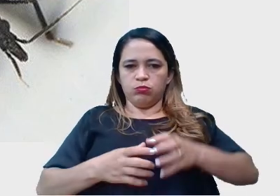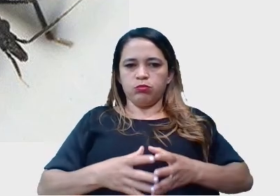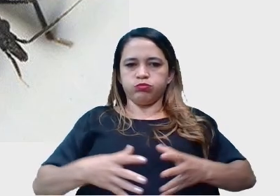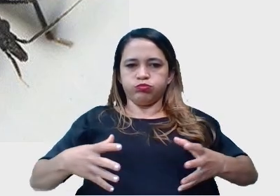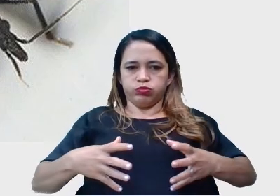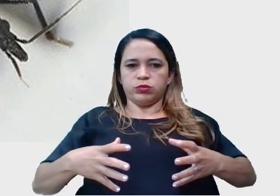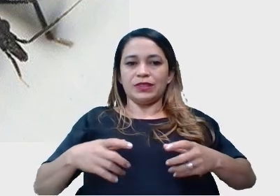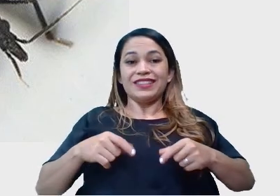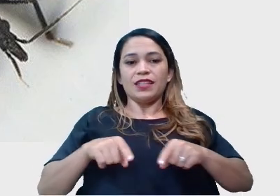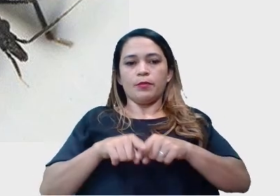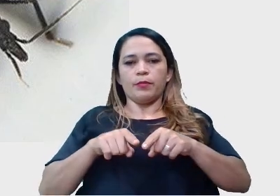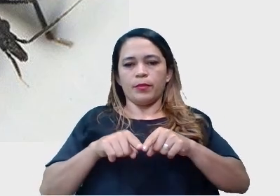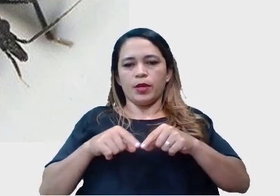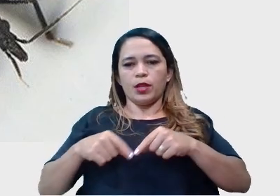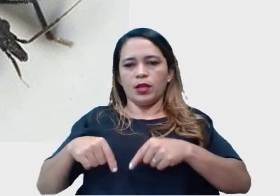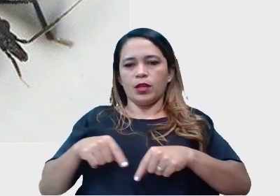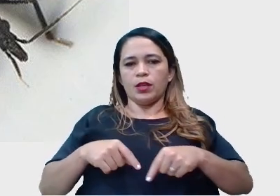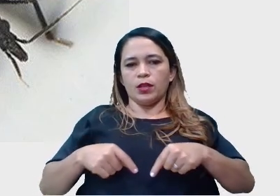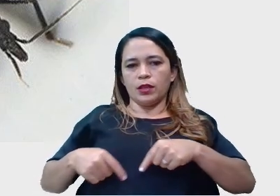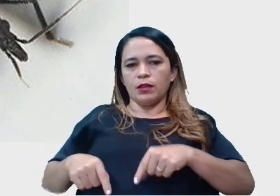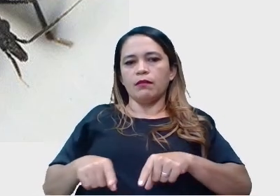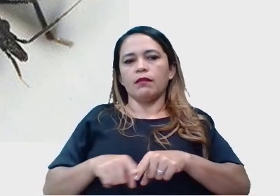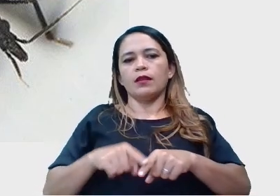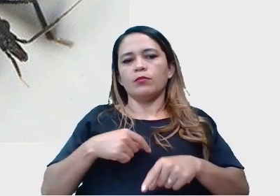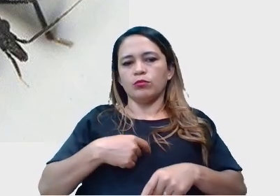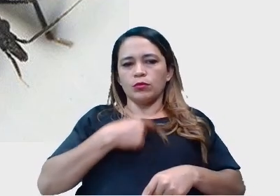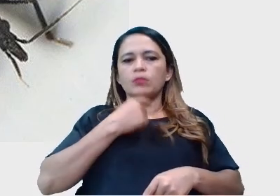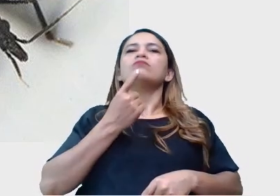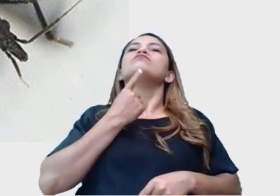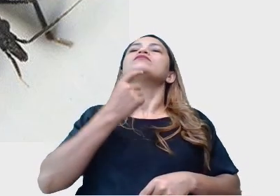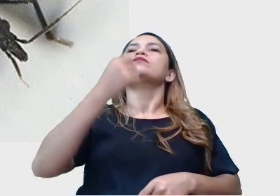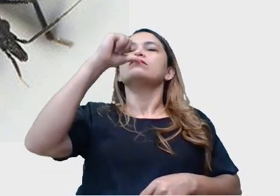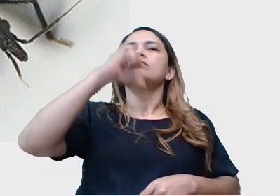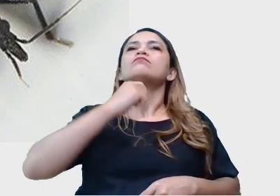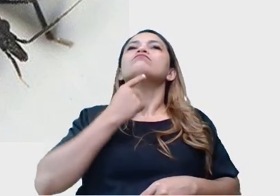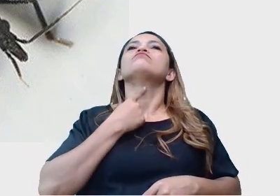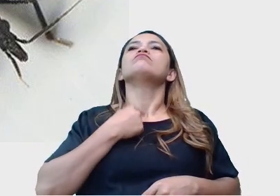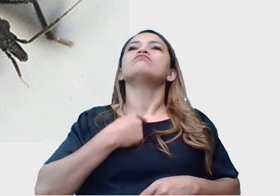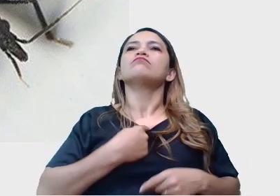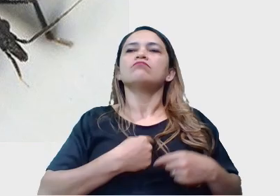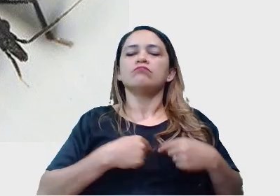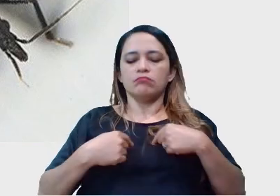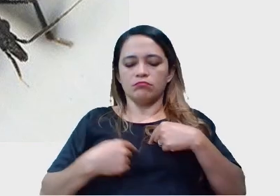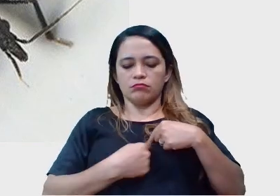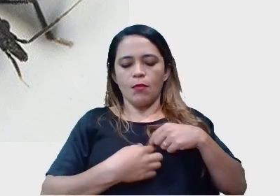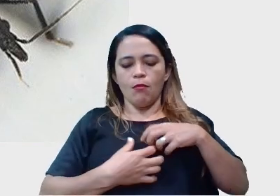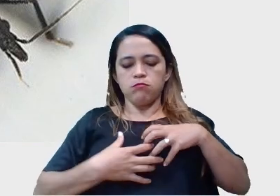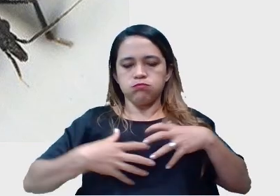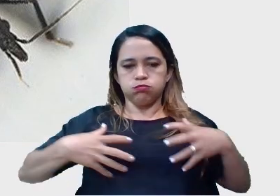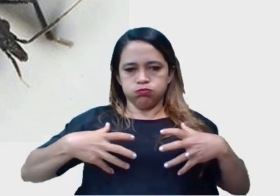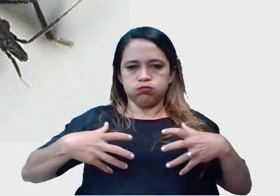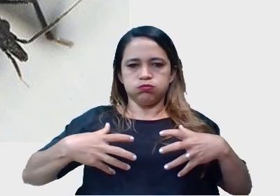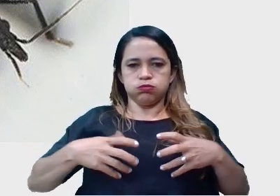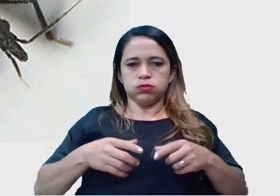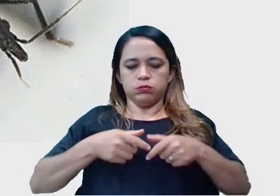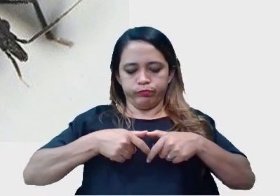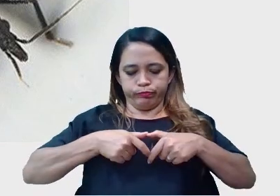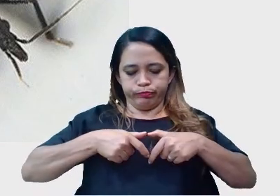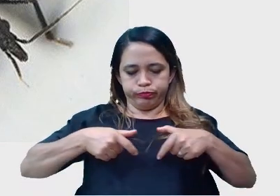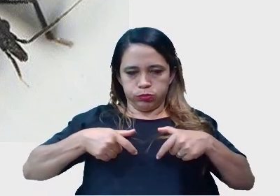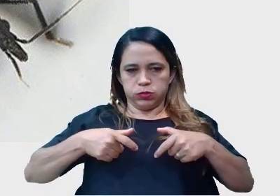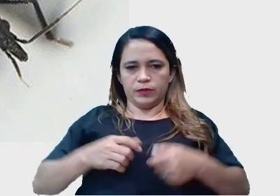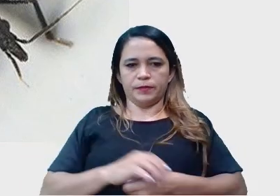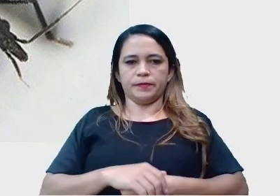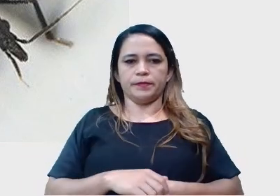nosso esôfago, que é um órgãozinho do sistema digestório. Quando a gente engole o alimento, é por lá que a comida passa antes de chegar no estômago. Eu vou